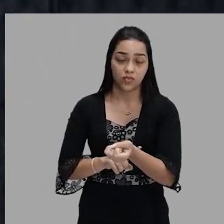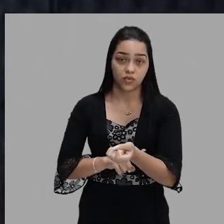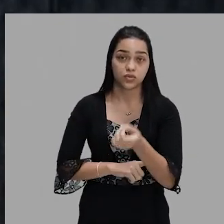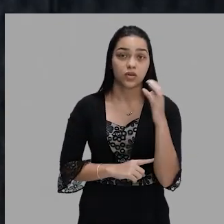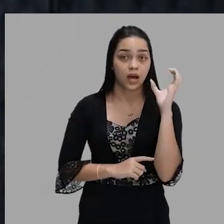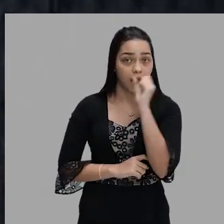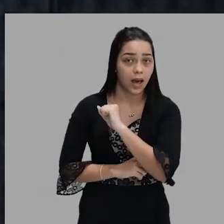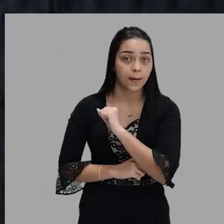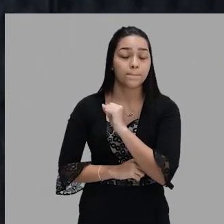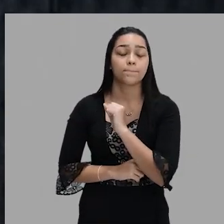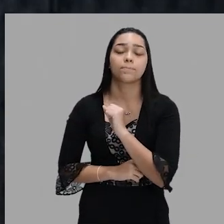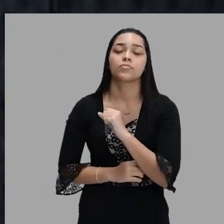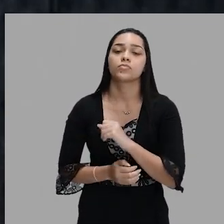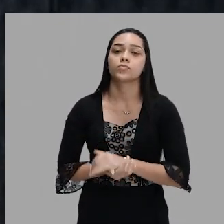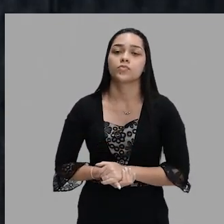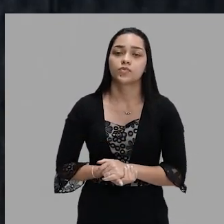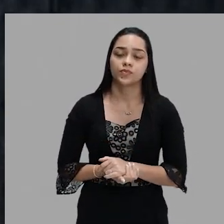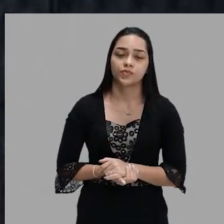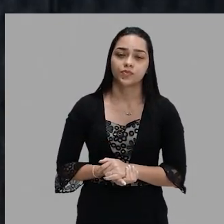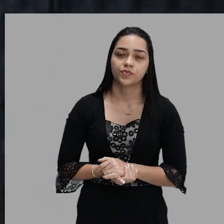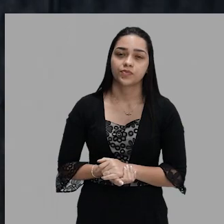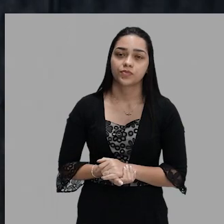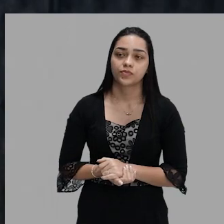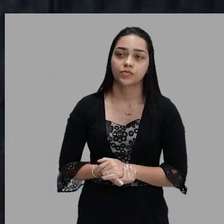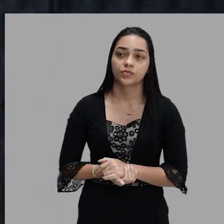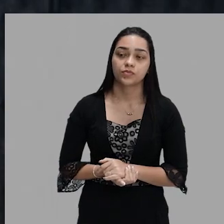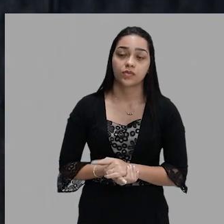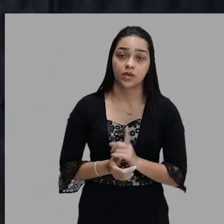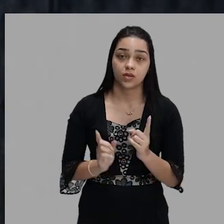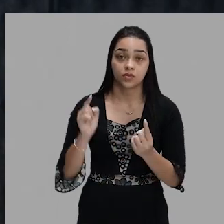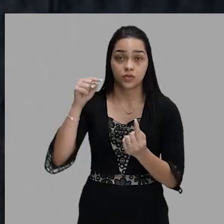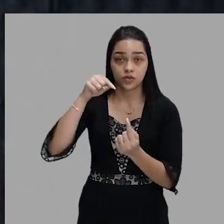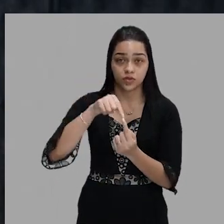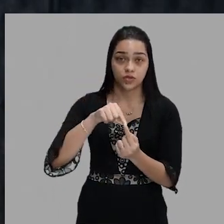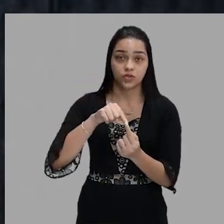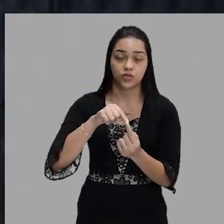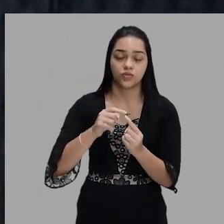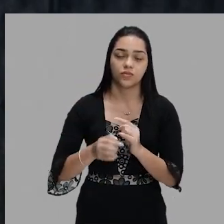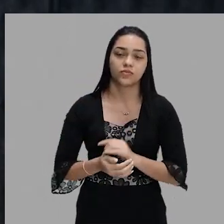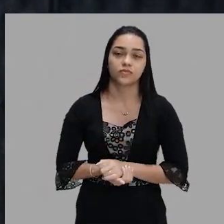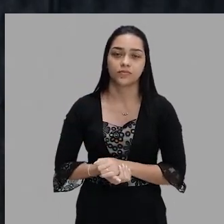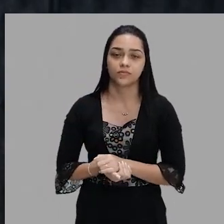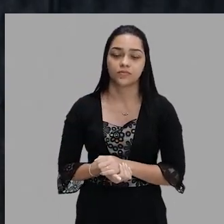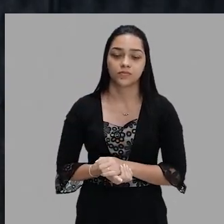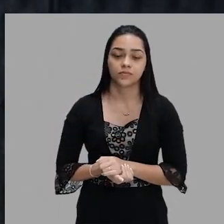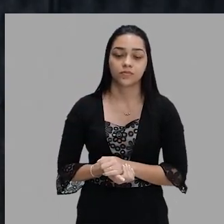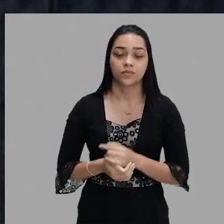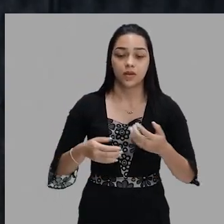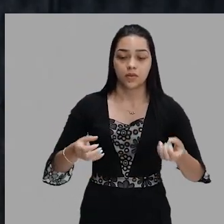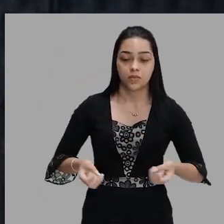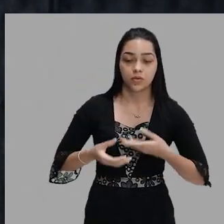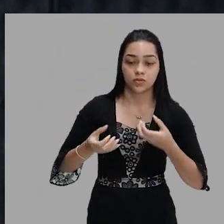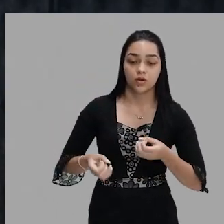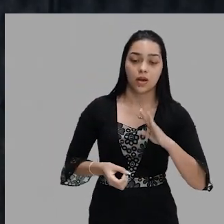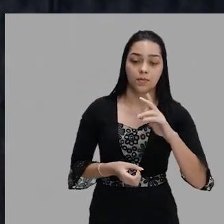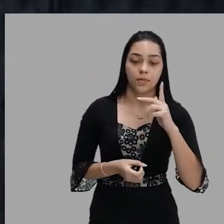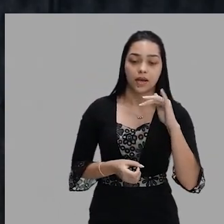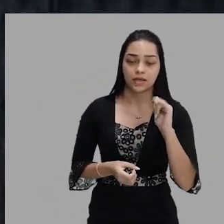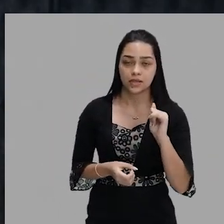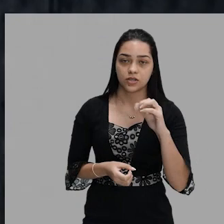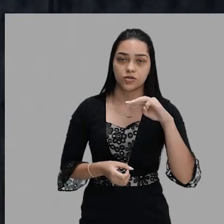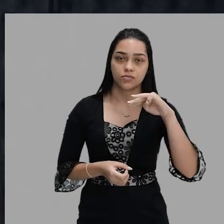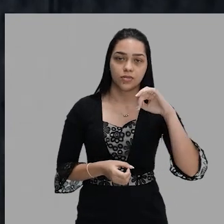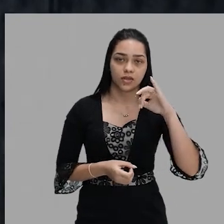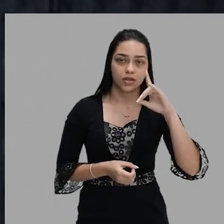bastante rápido e eficiente. Ok? Então, essa é a função dos oligodendrócitos. Produzir a bainha de